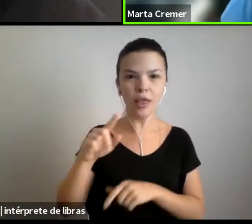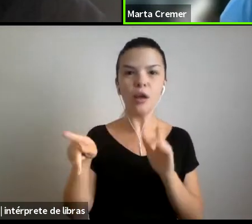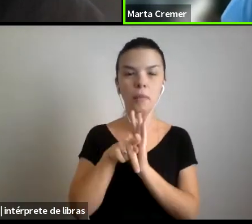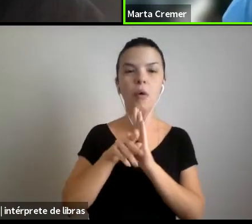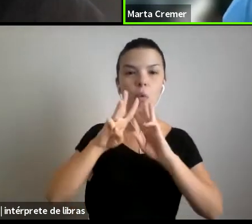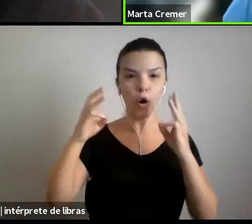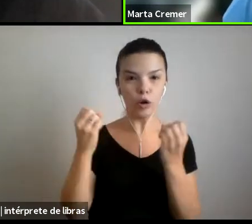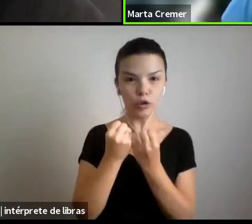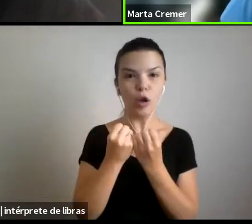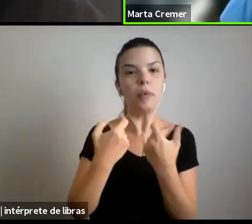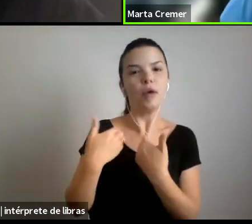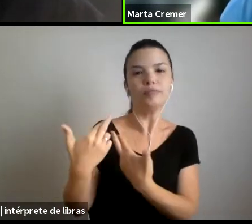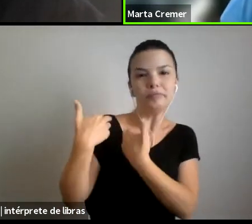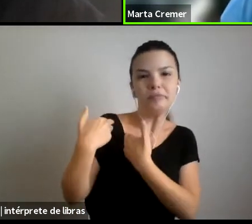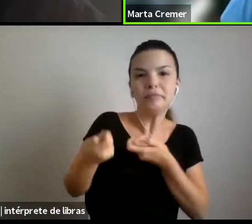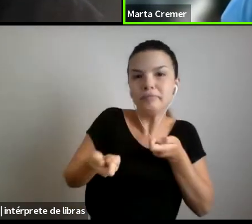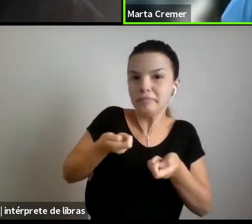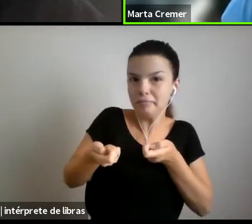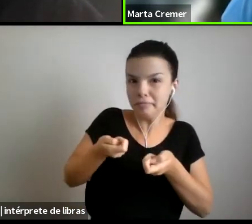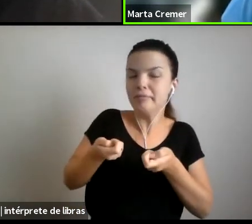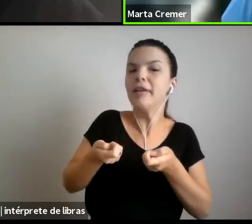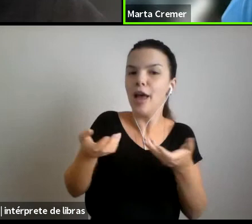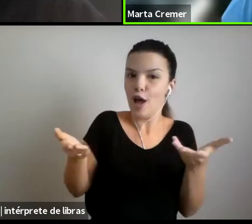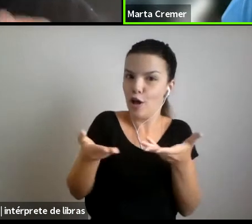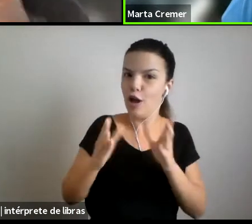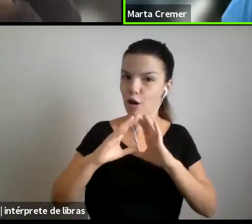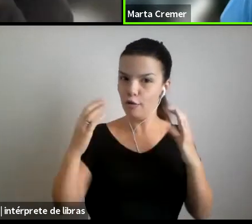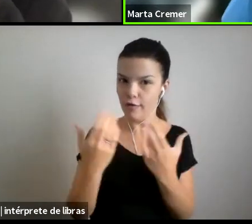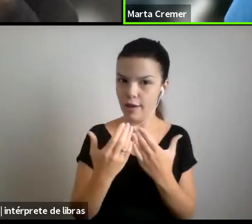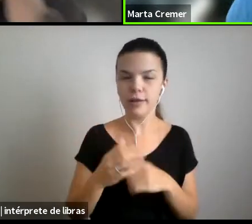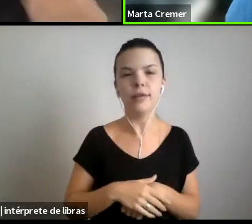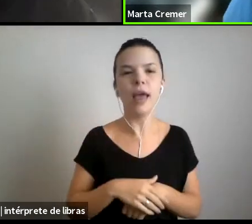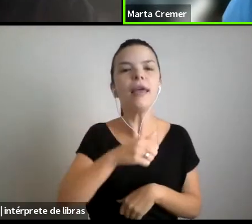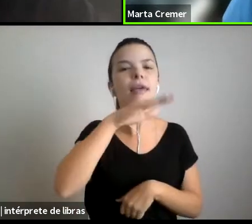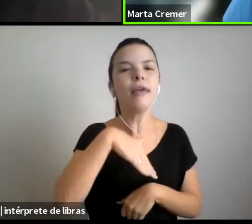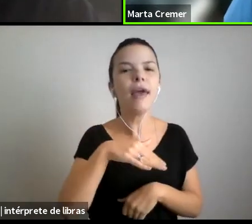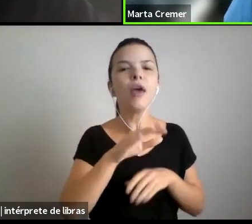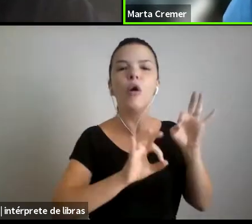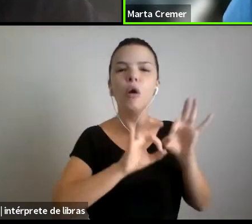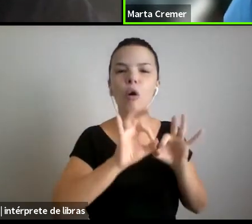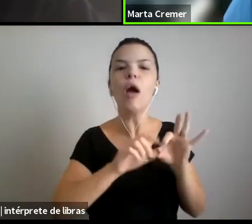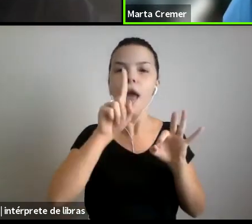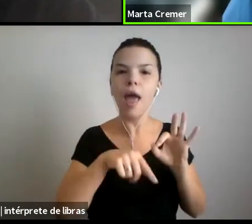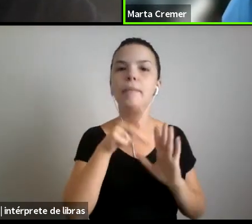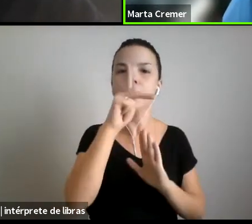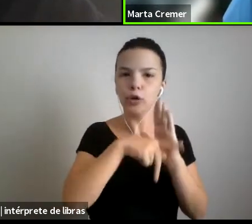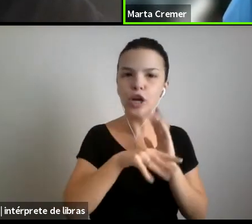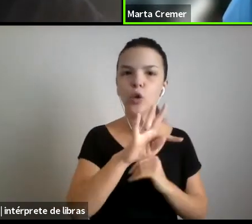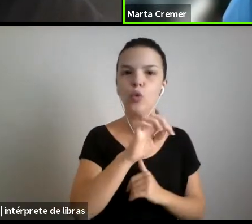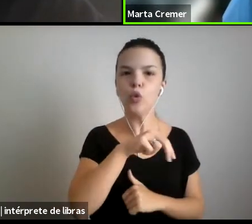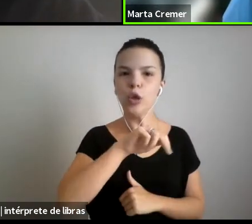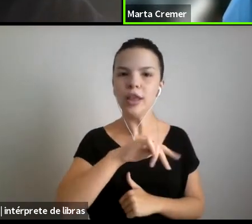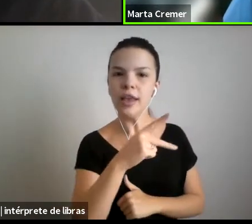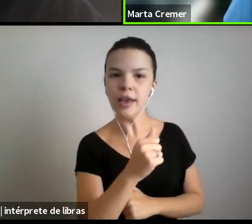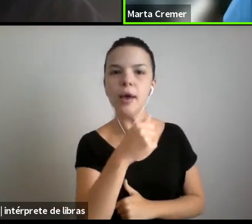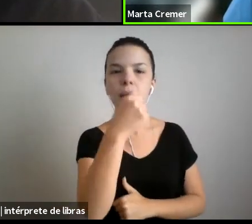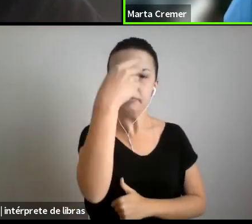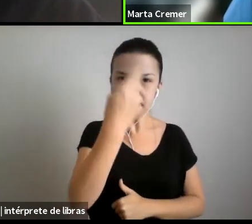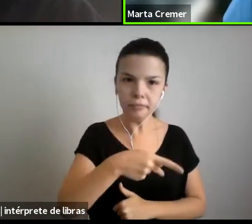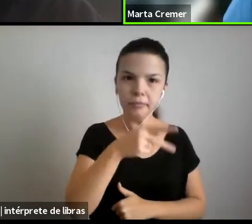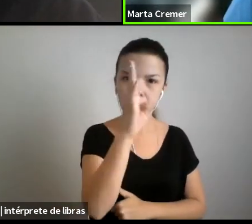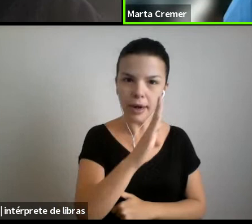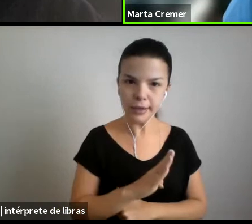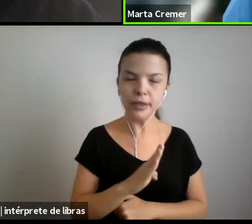essa atividade. Ele é organizado pelo Projeto Toninhas do Brasil, realizado pela Universidade da Região de Joinville,